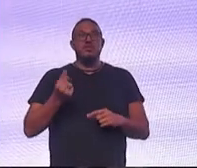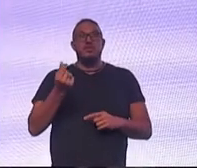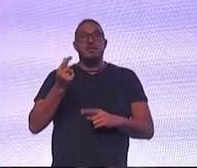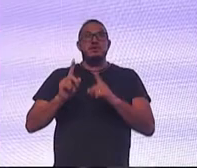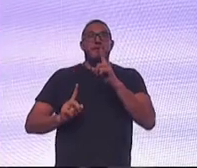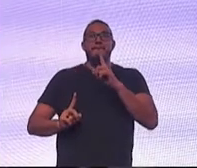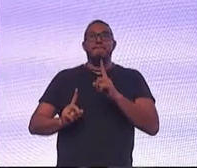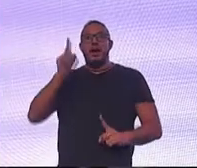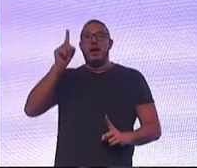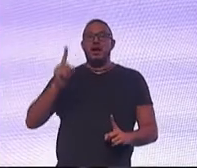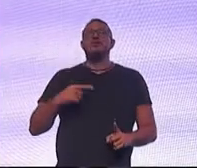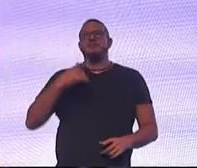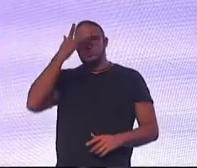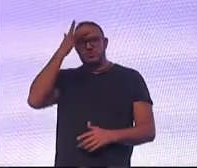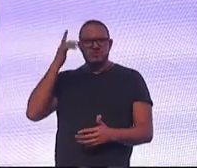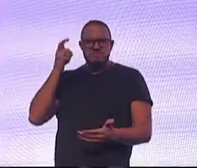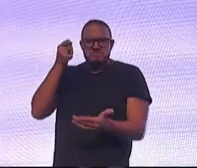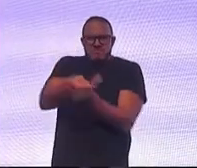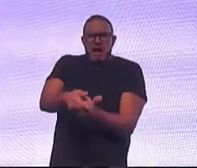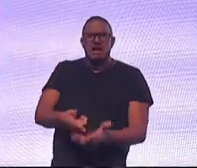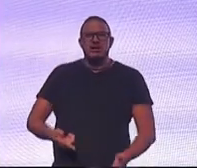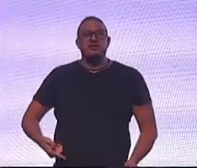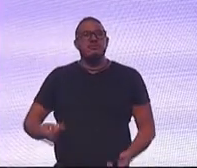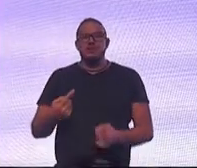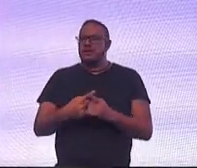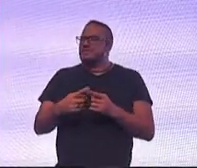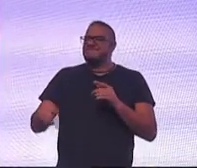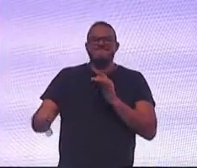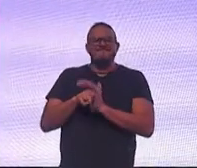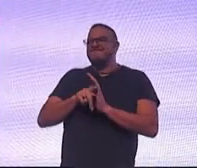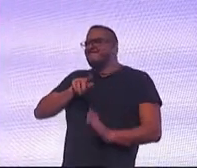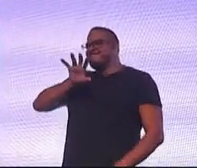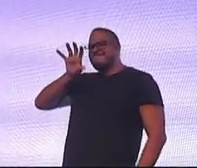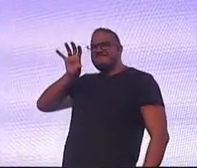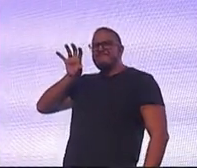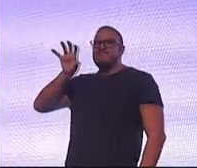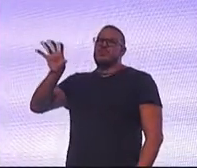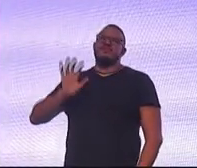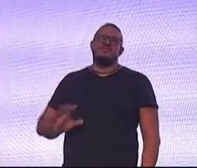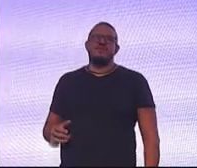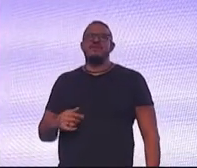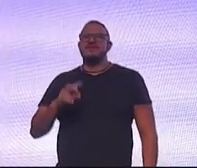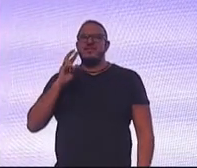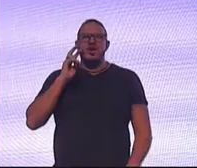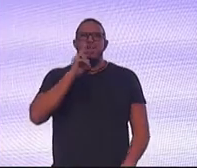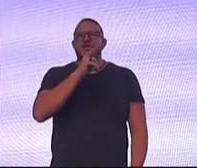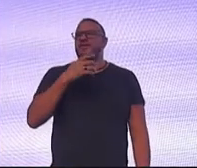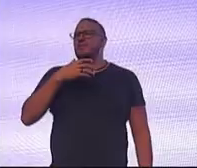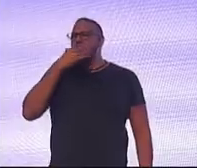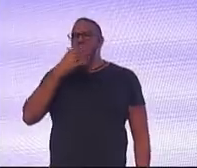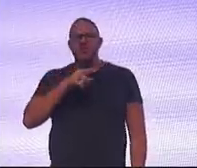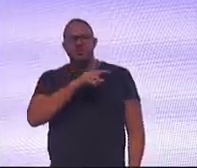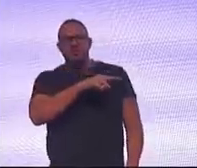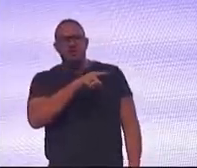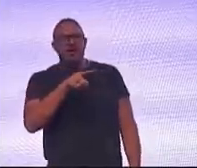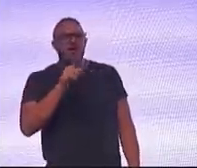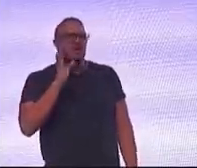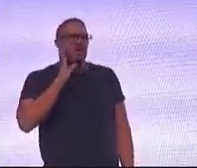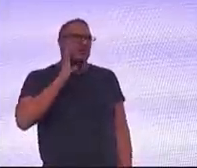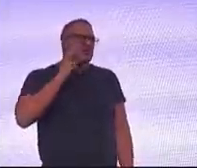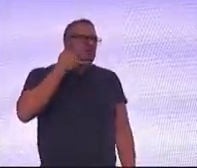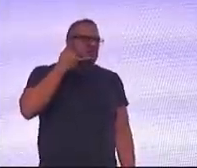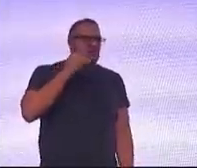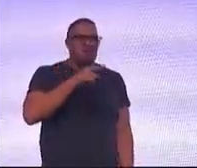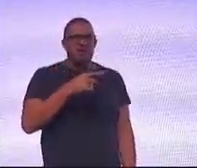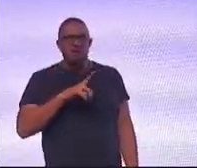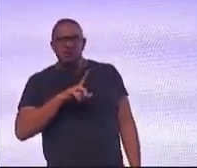e as pessoas ainda pagam. Porque o cara tem estilo próprio, a empresa tem estilo próprio. Você olha para o lado iPhone, olha para o lado celular, não sei que celular é,